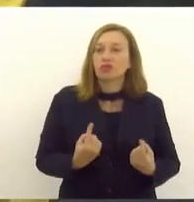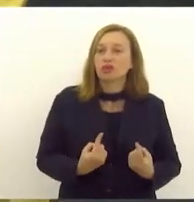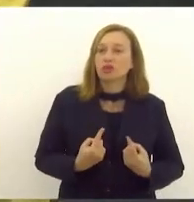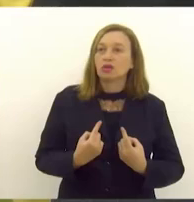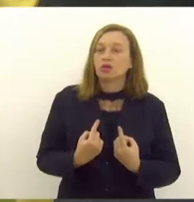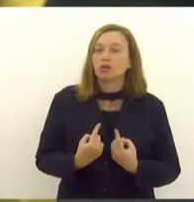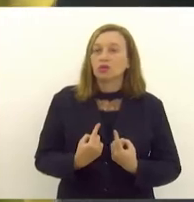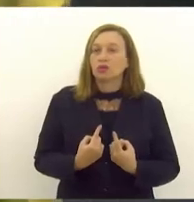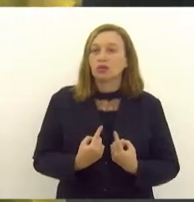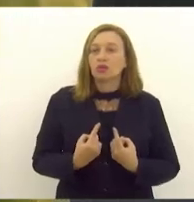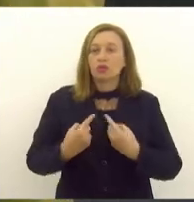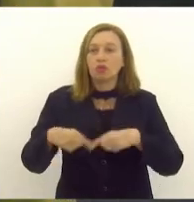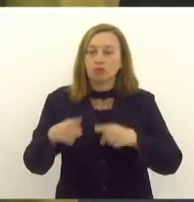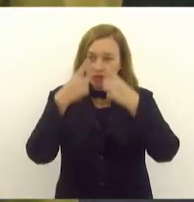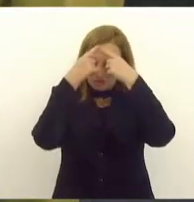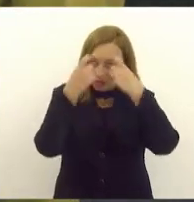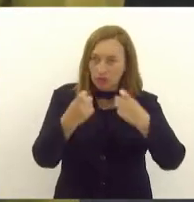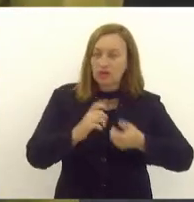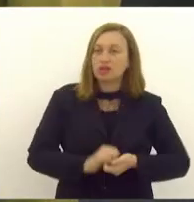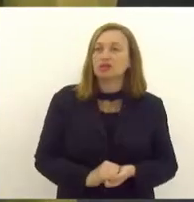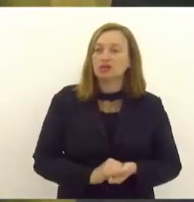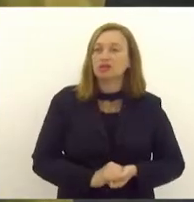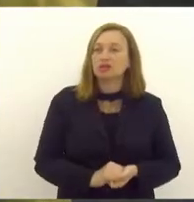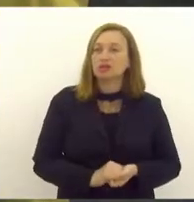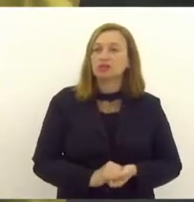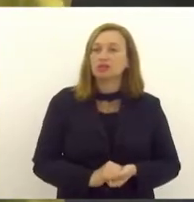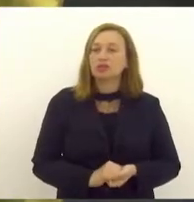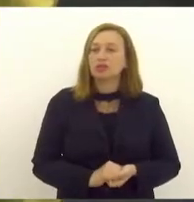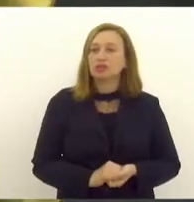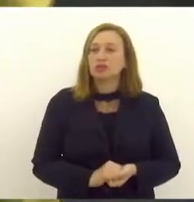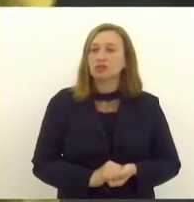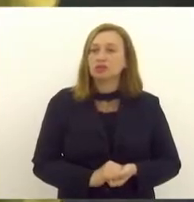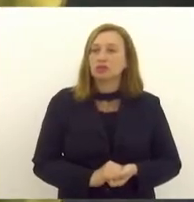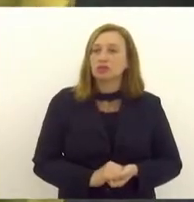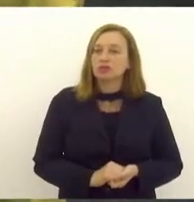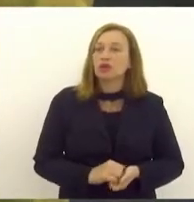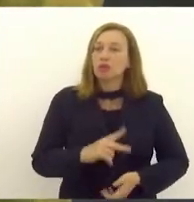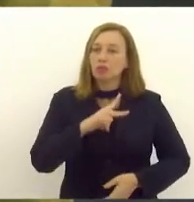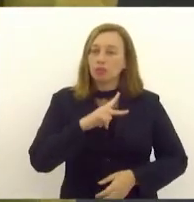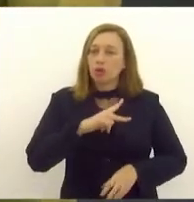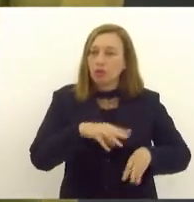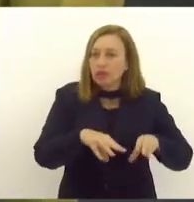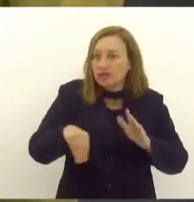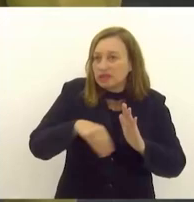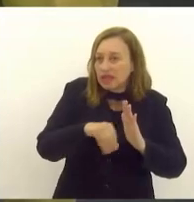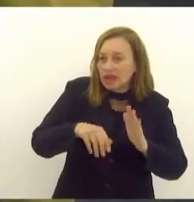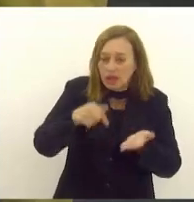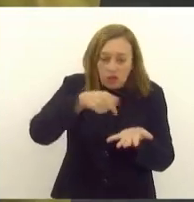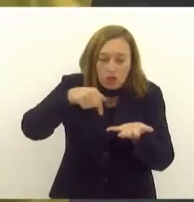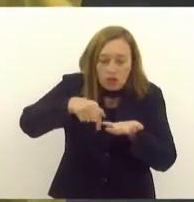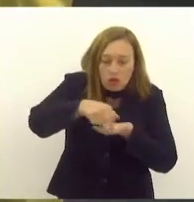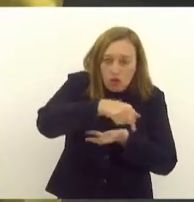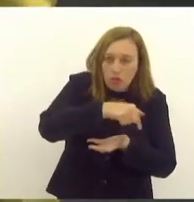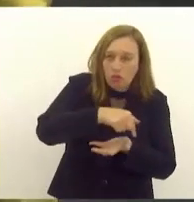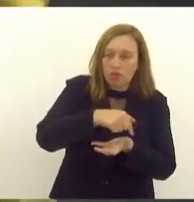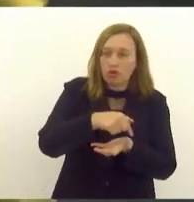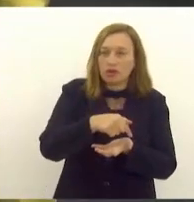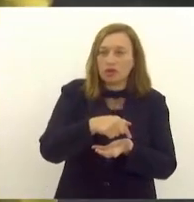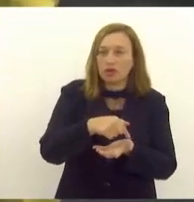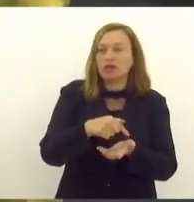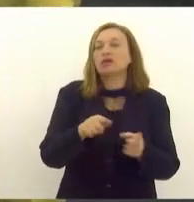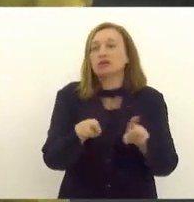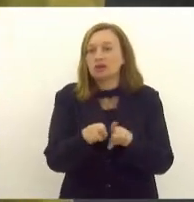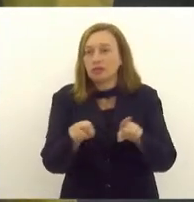os latifúndios na luta pela titulação das terras quilombolas Caiçaras indígenas que